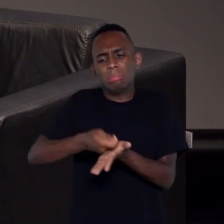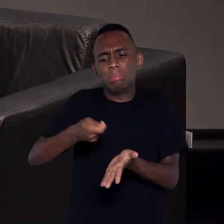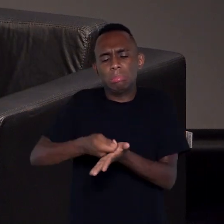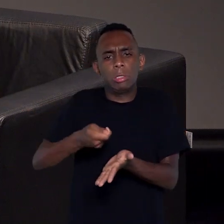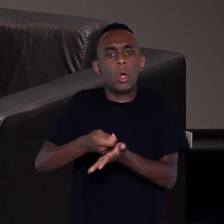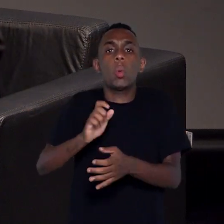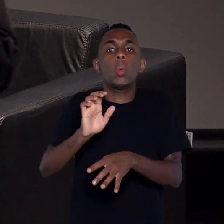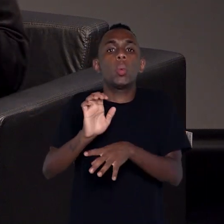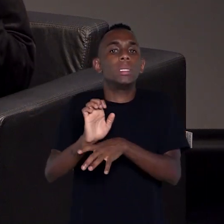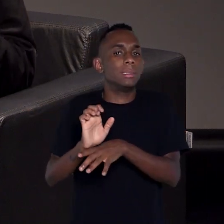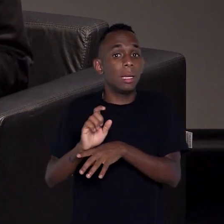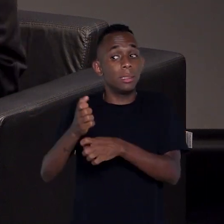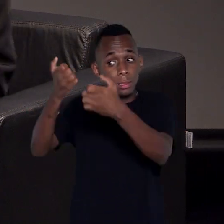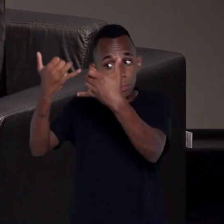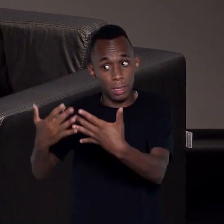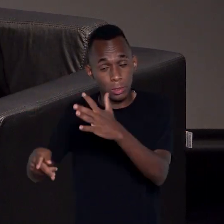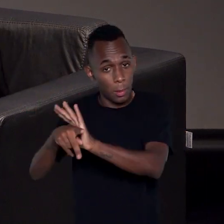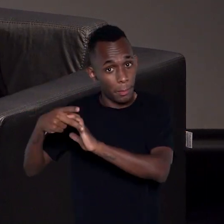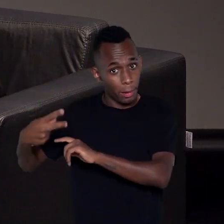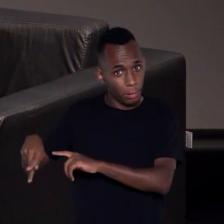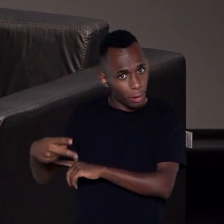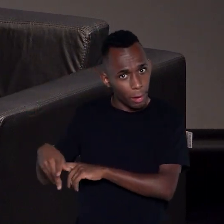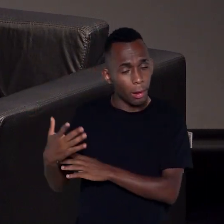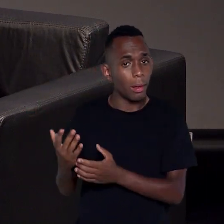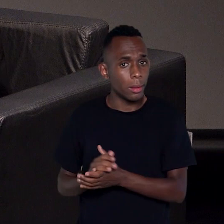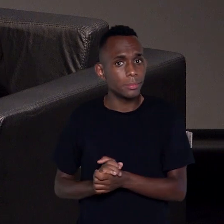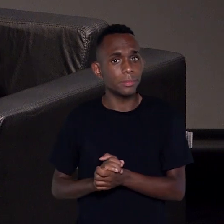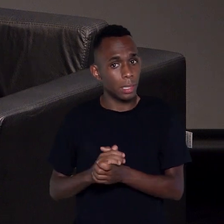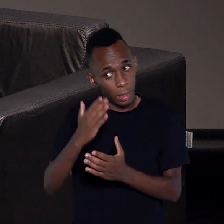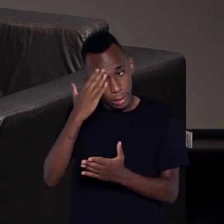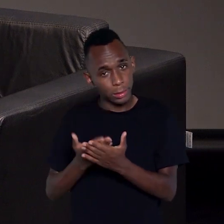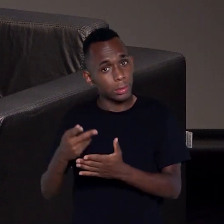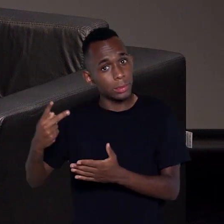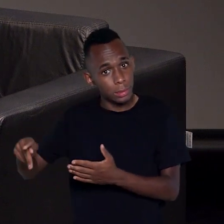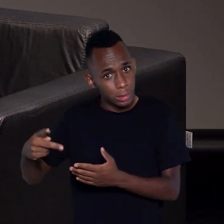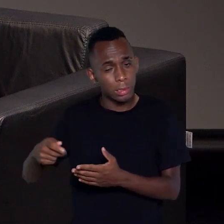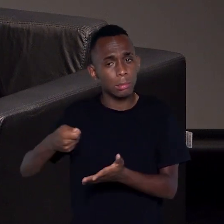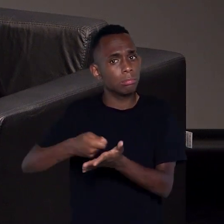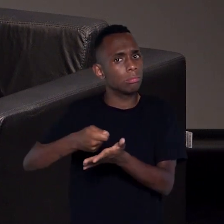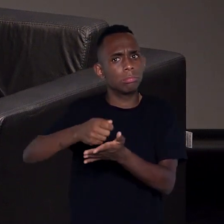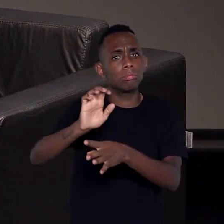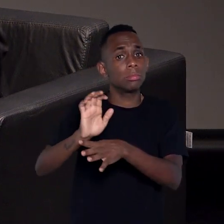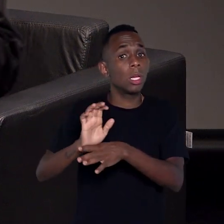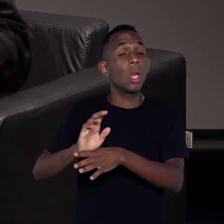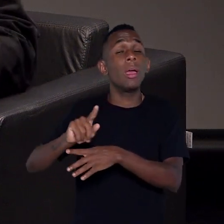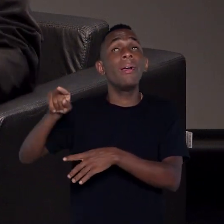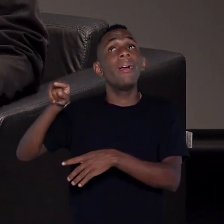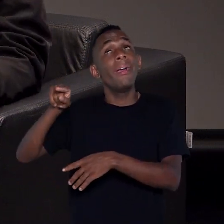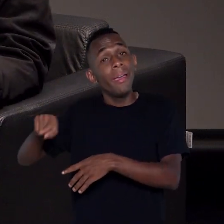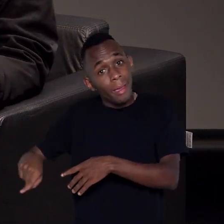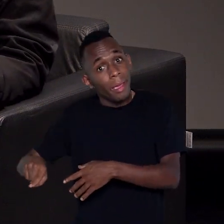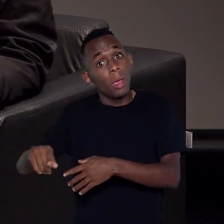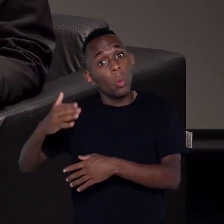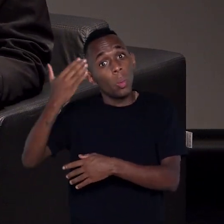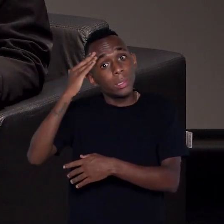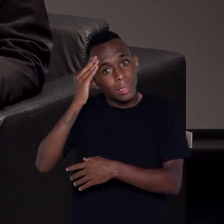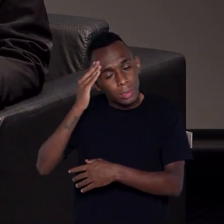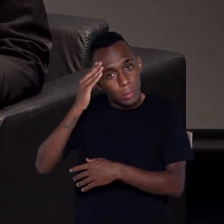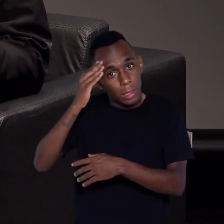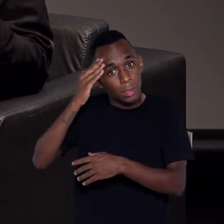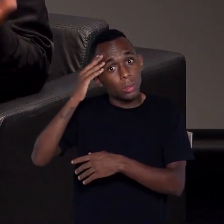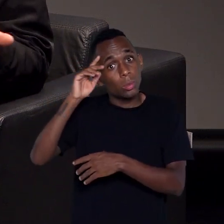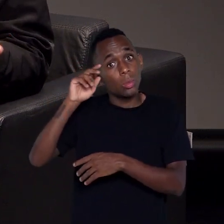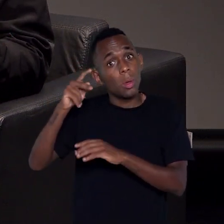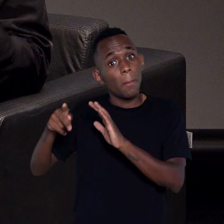tuteladas pelo Estado. Essa é a explicação dela. De não viver tutelada pelo Estado, ou seja, uma interpretação que